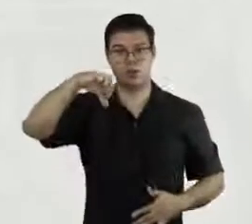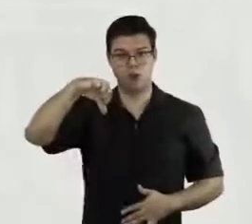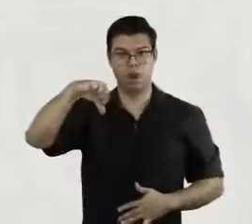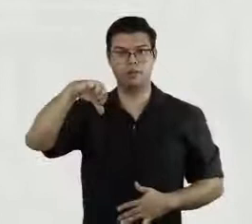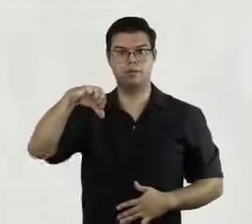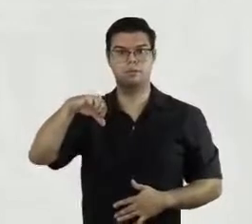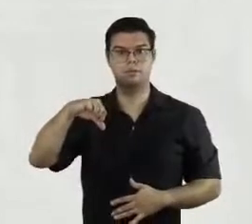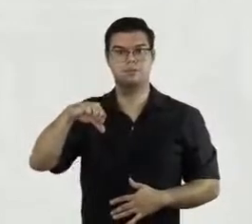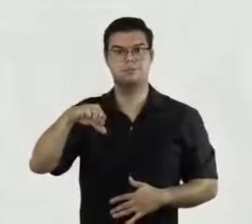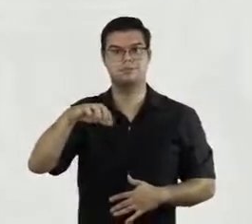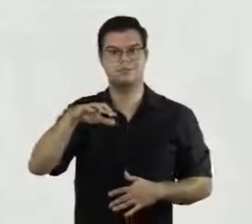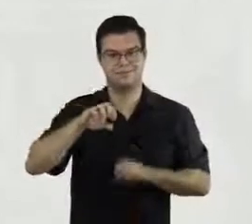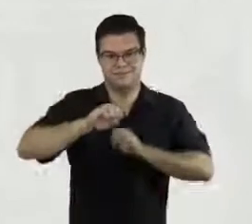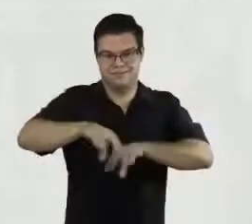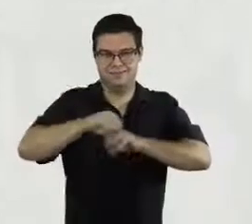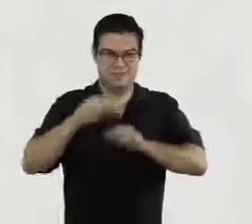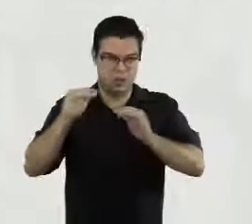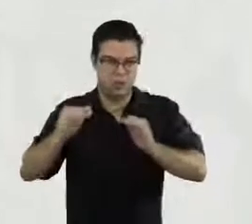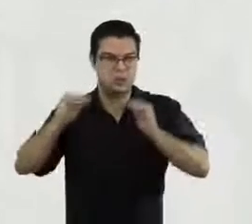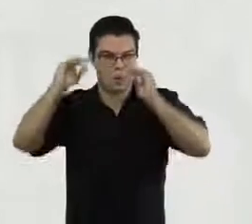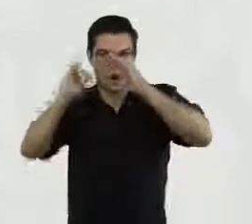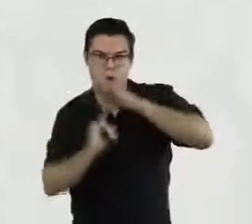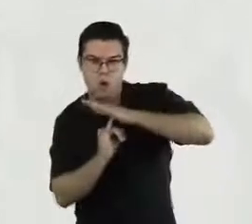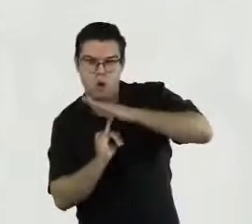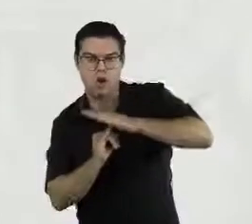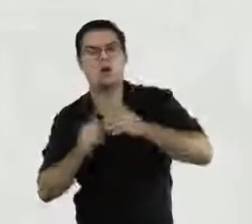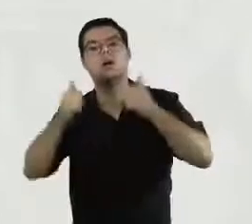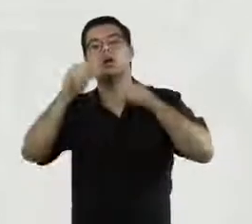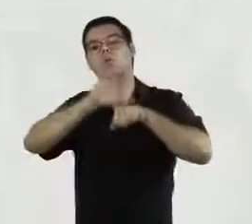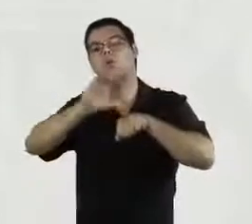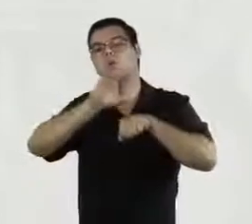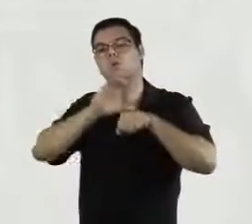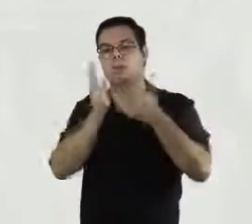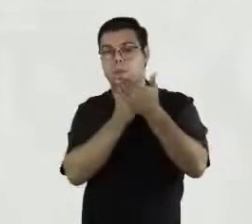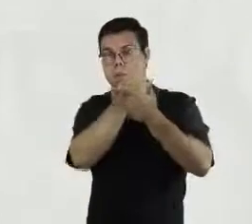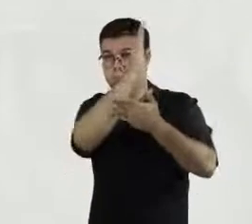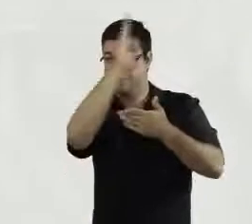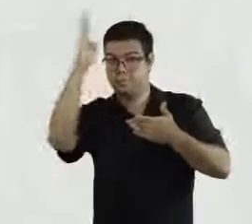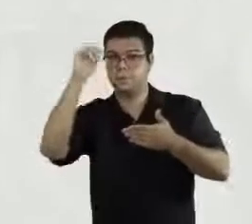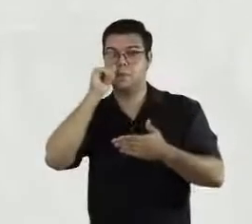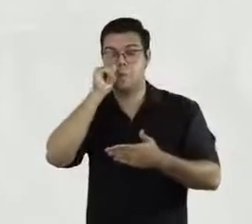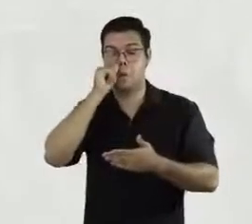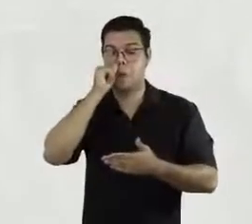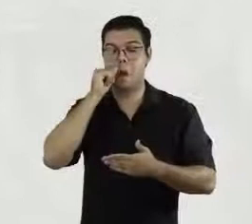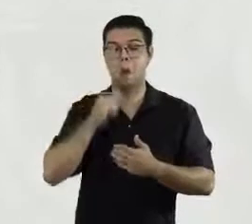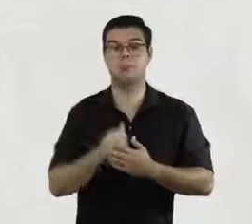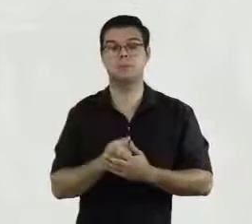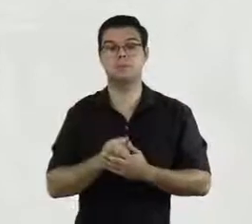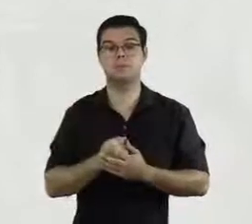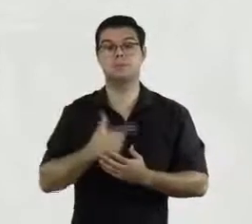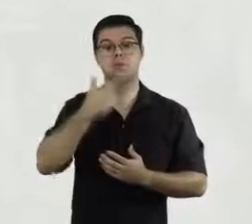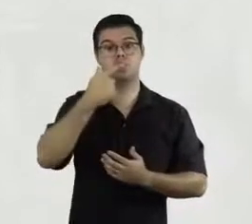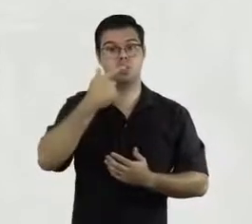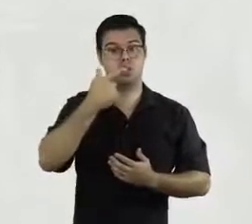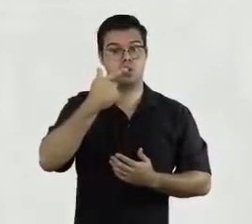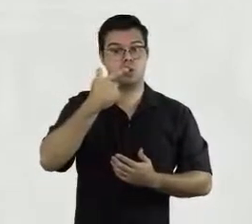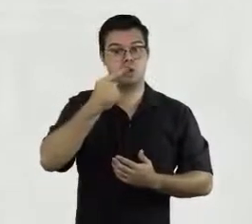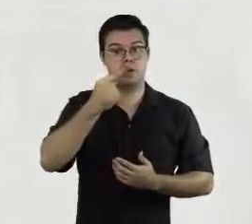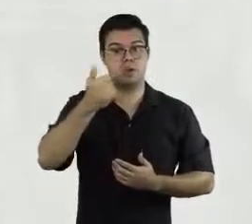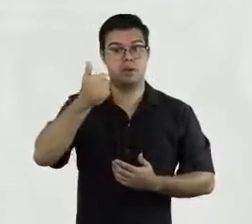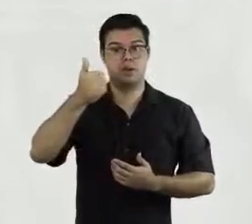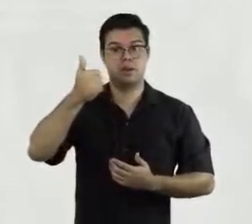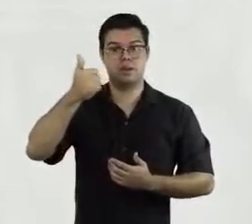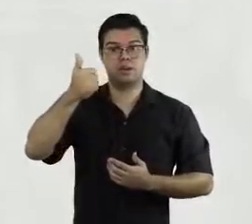ensino superior, oferecendo curso de biblioteconomia. Em 2020, esse número cresceu para cerca de